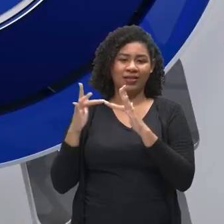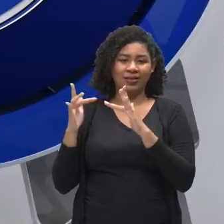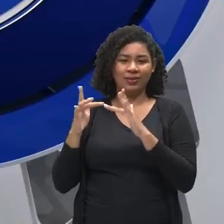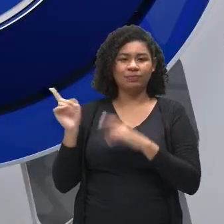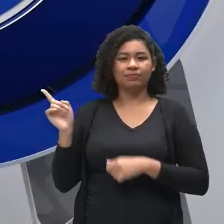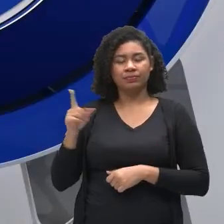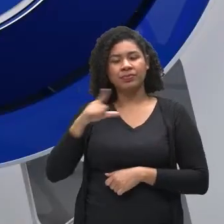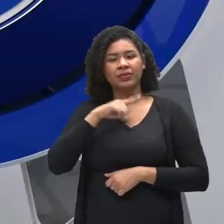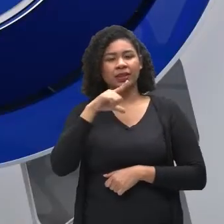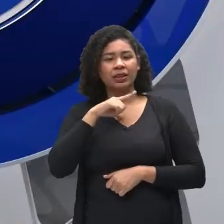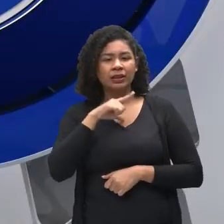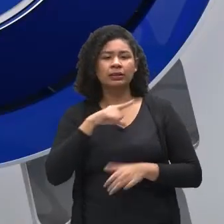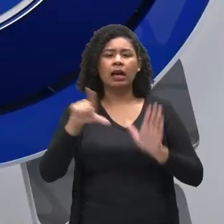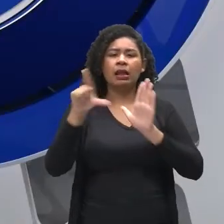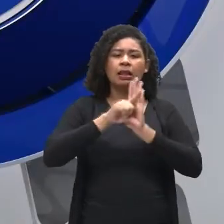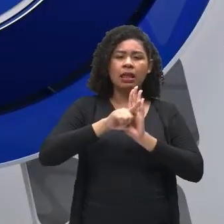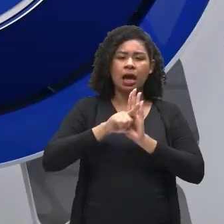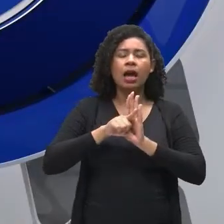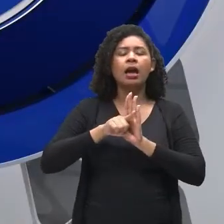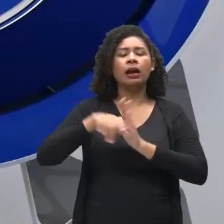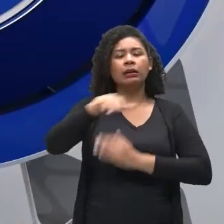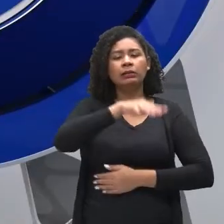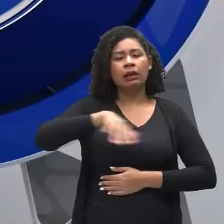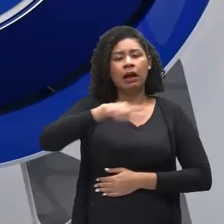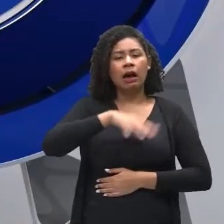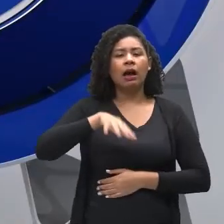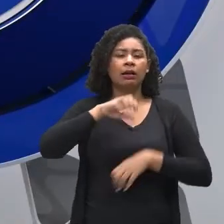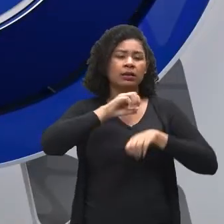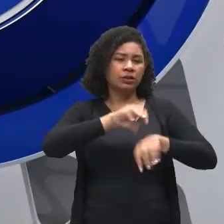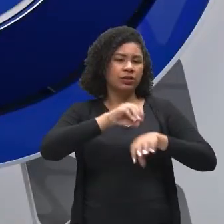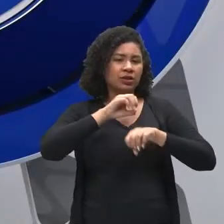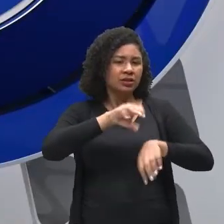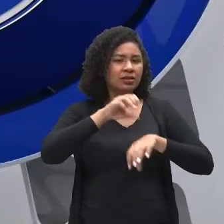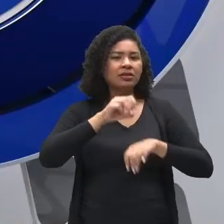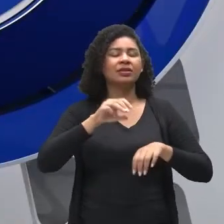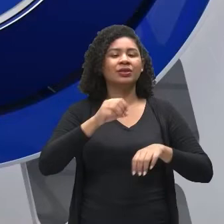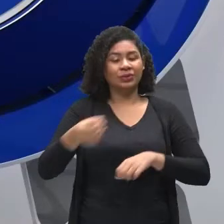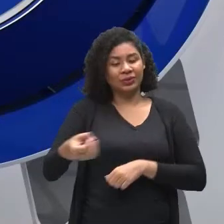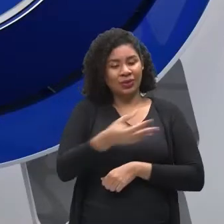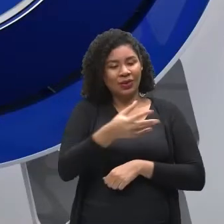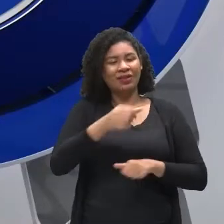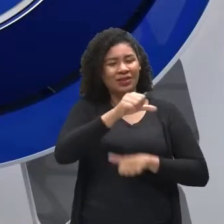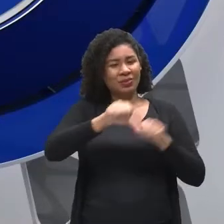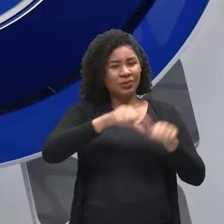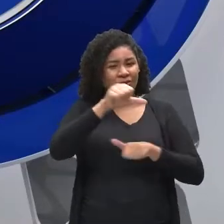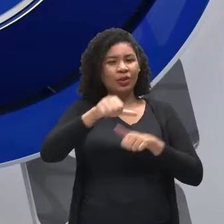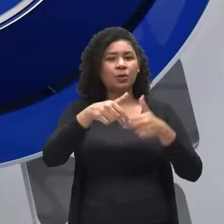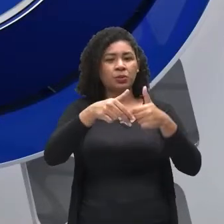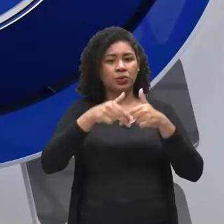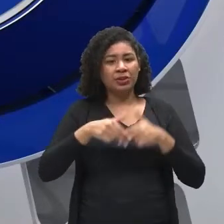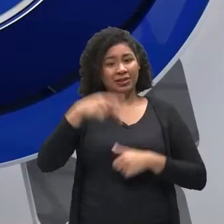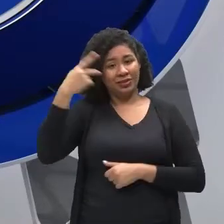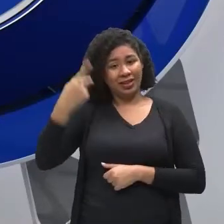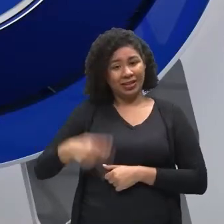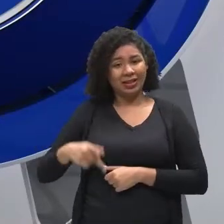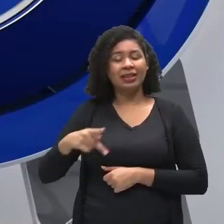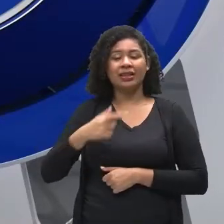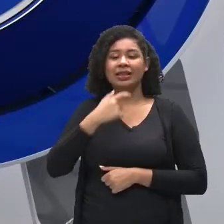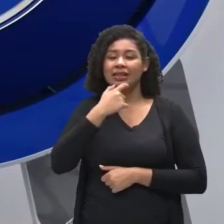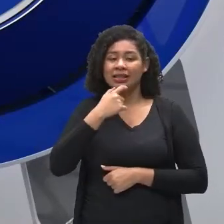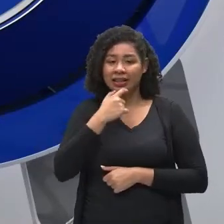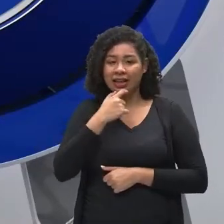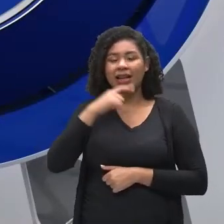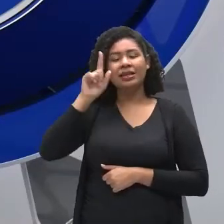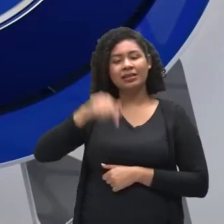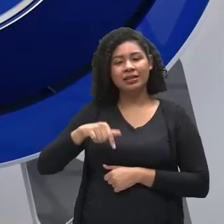novas legislações da educação, a BNCC, a língua inglesa passou a ser considerada aqui uma língua franca, que é justamente